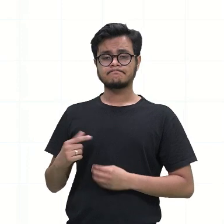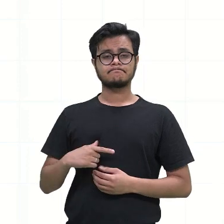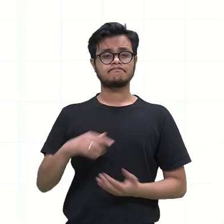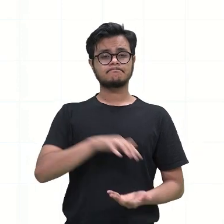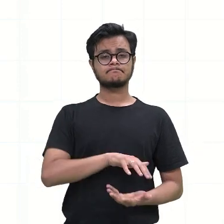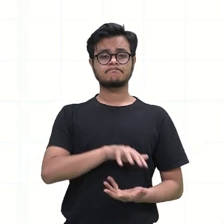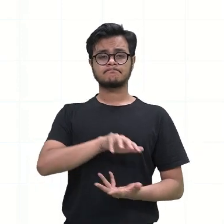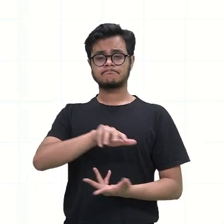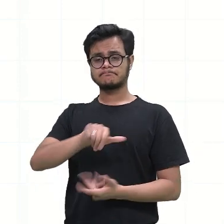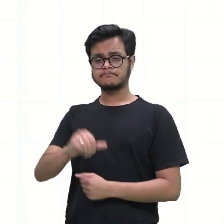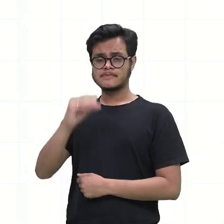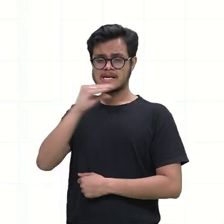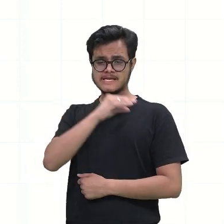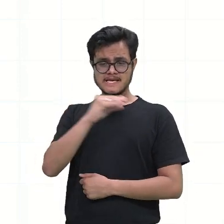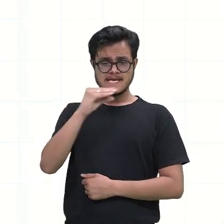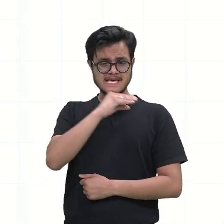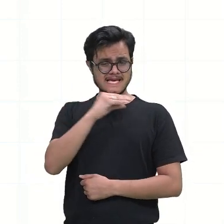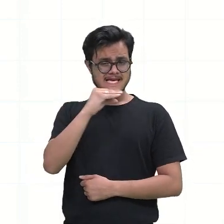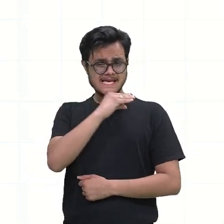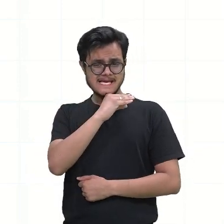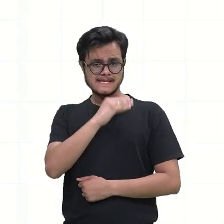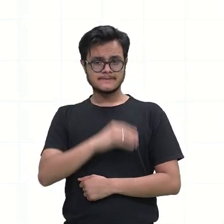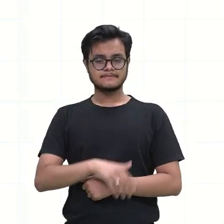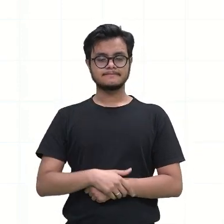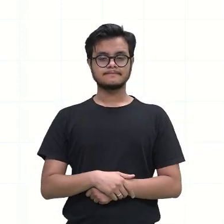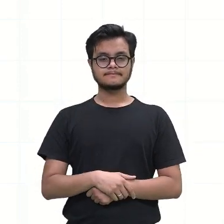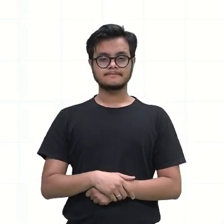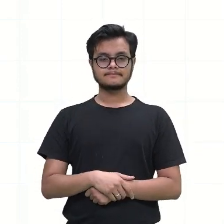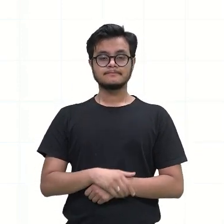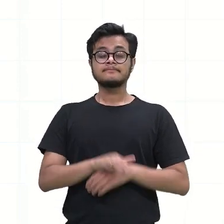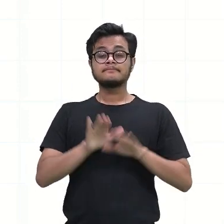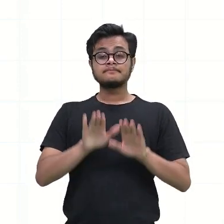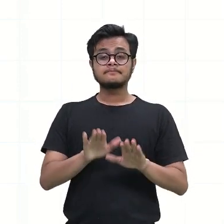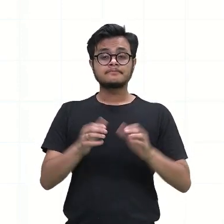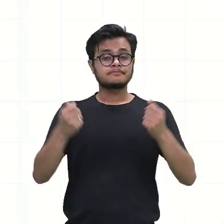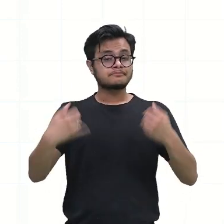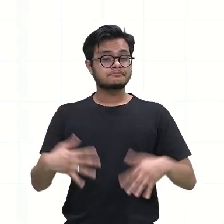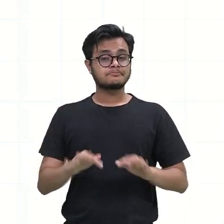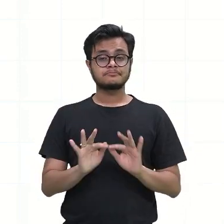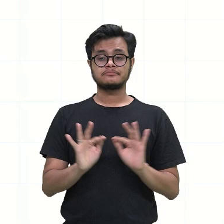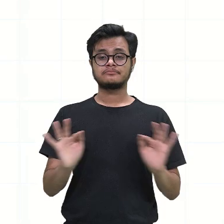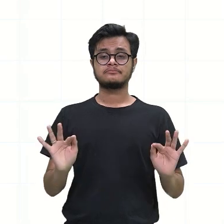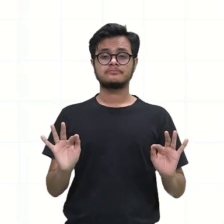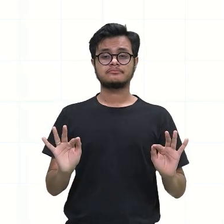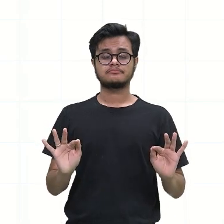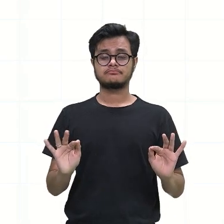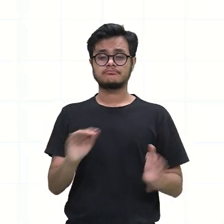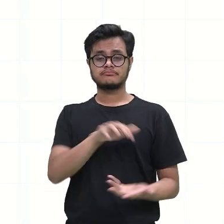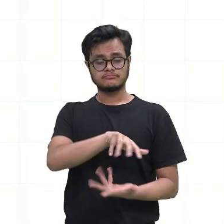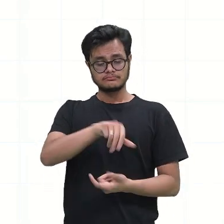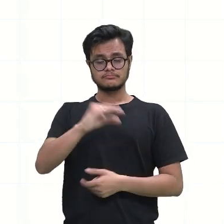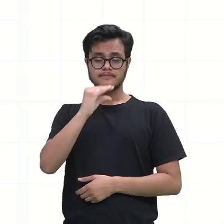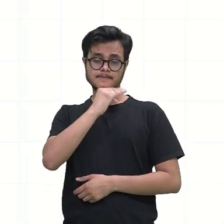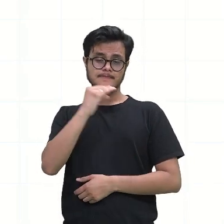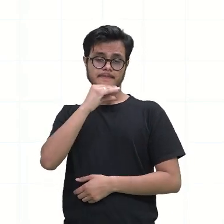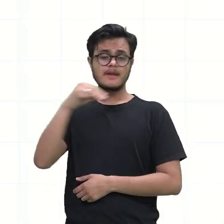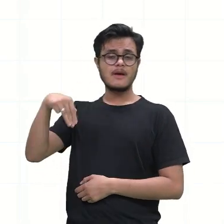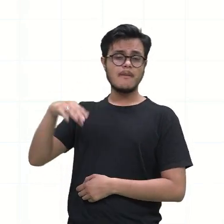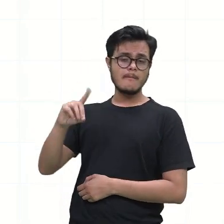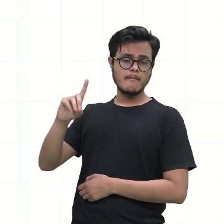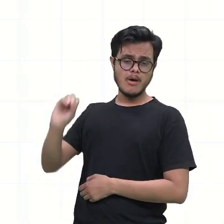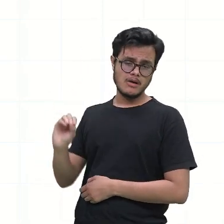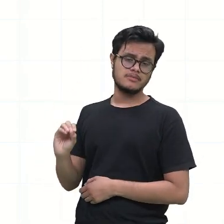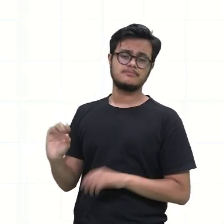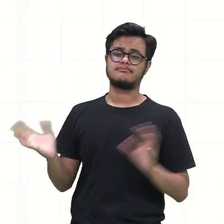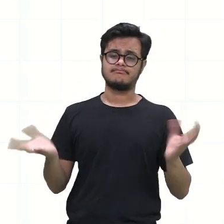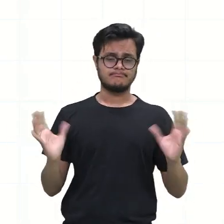planeta está cada vez mais quente. Então, ele exprime um estado, um modo localizado no